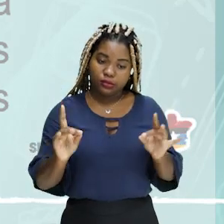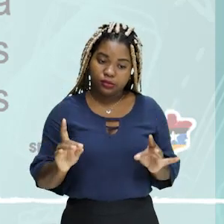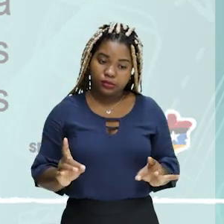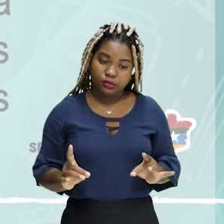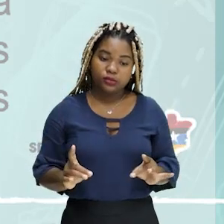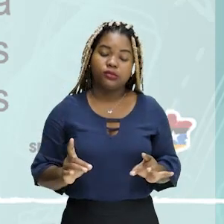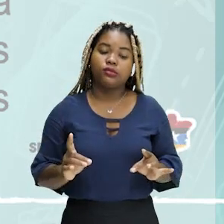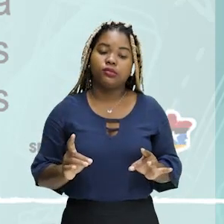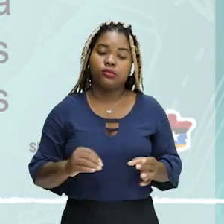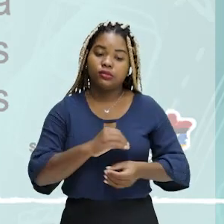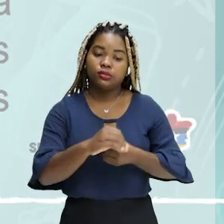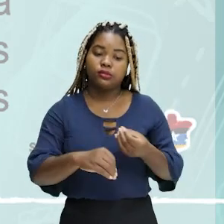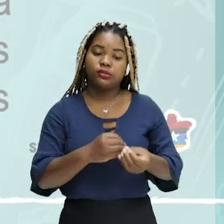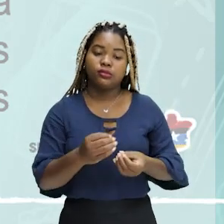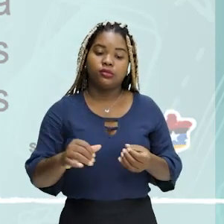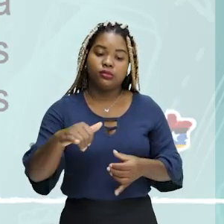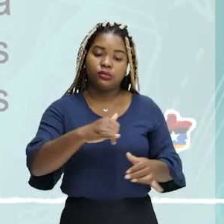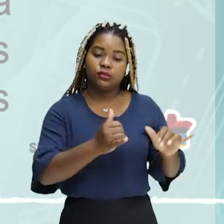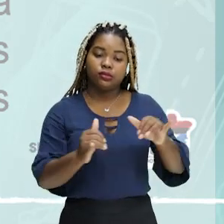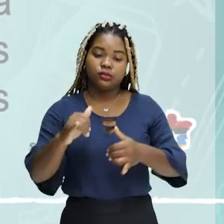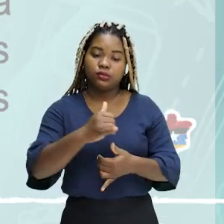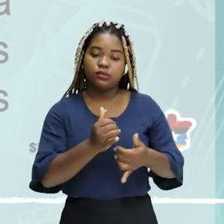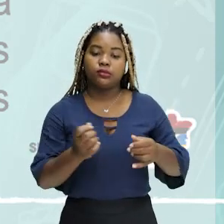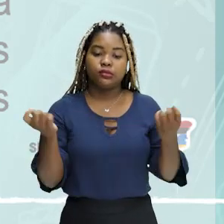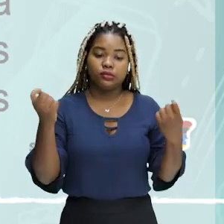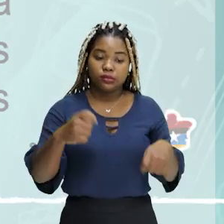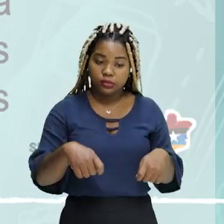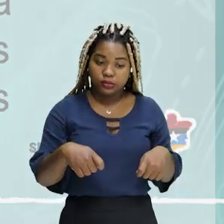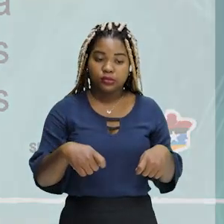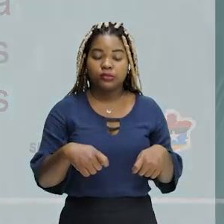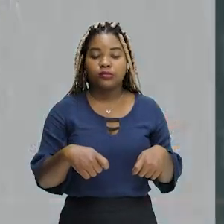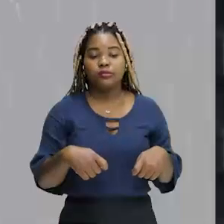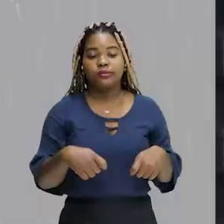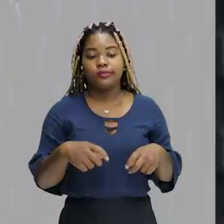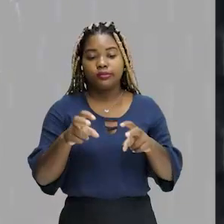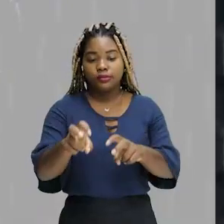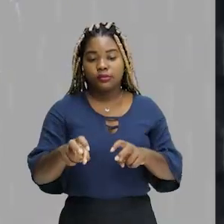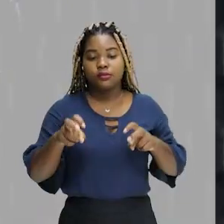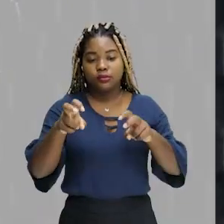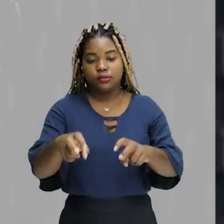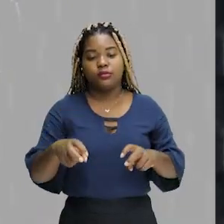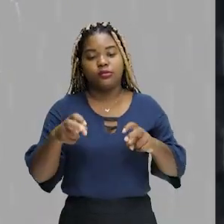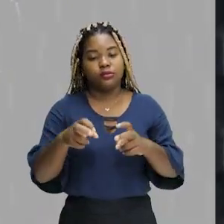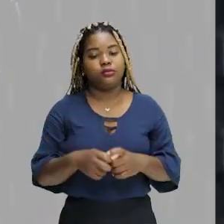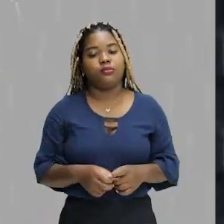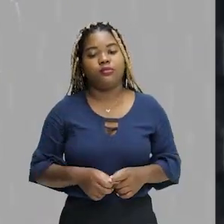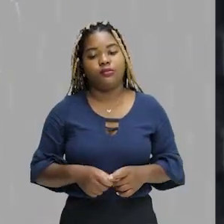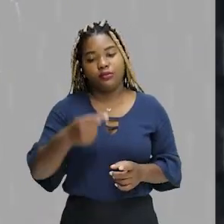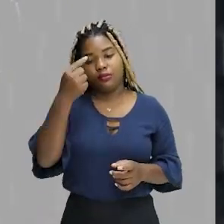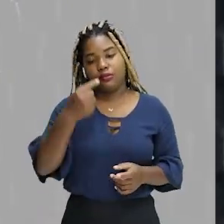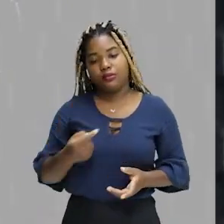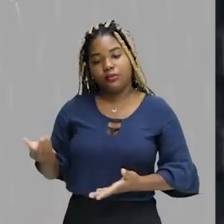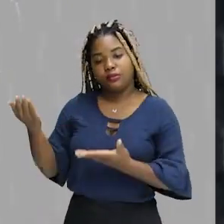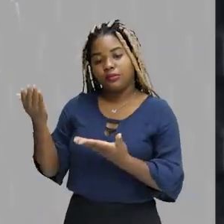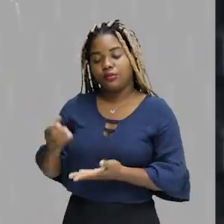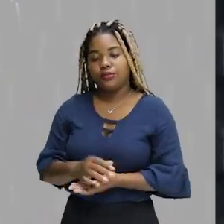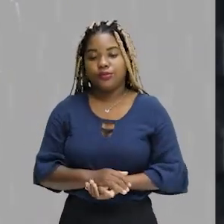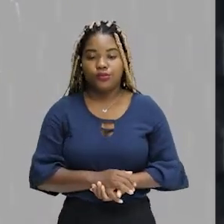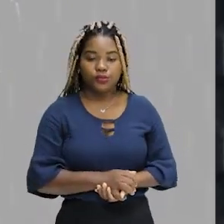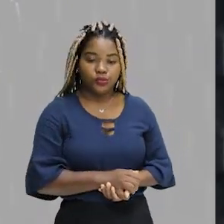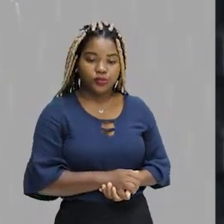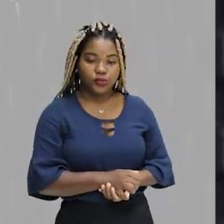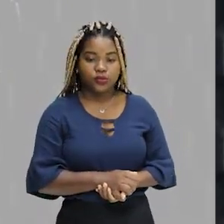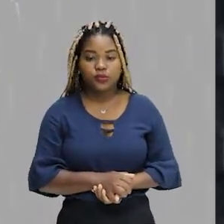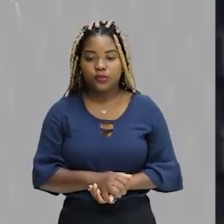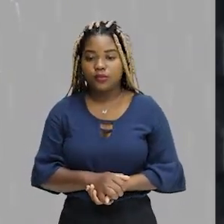seus compostos químicos podem ser empregados em determinados cultivos, conforme ilustrado no quadro. Vamos já para esse